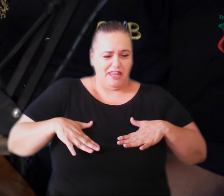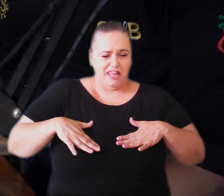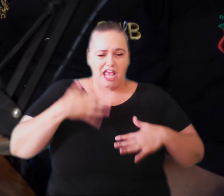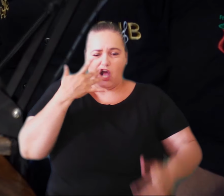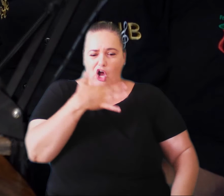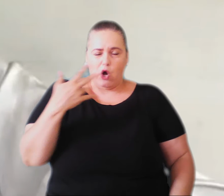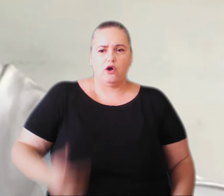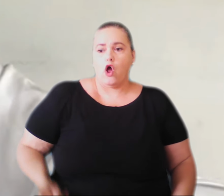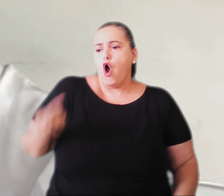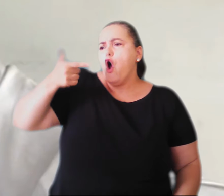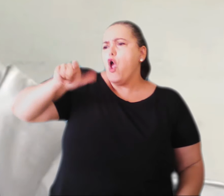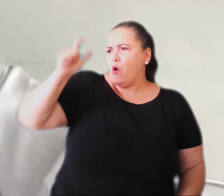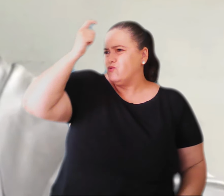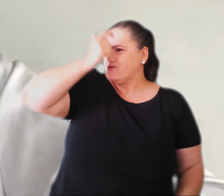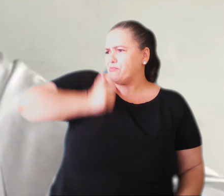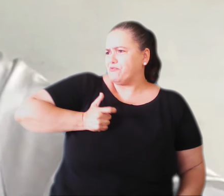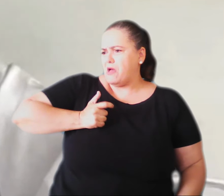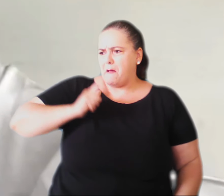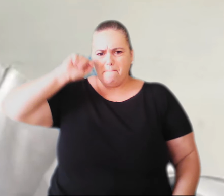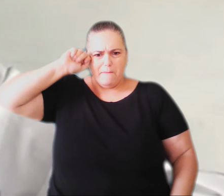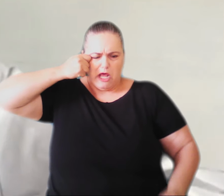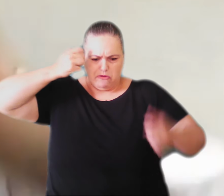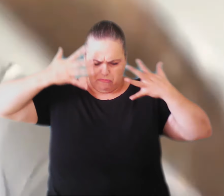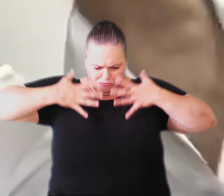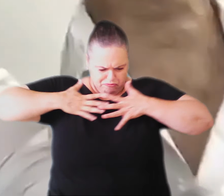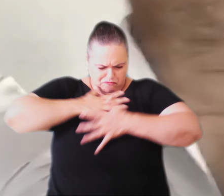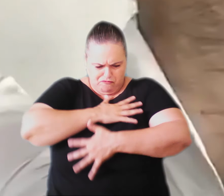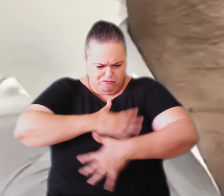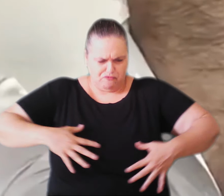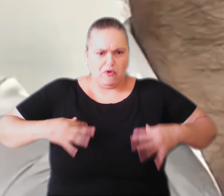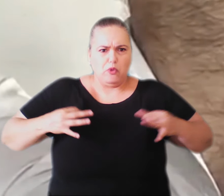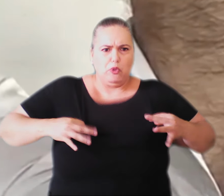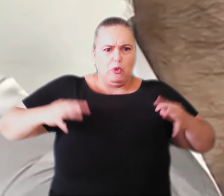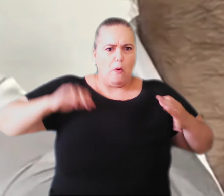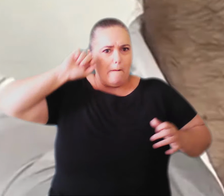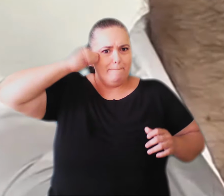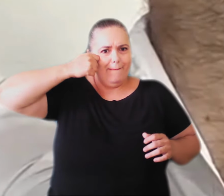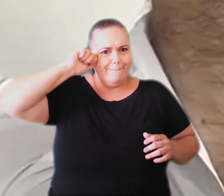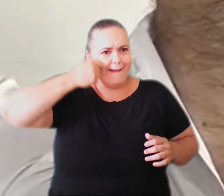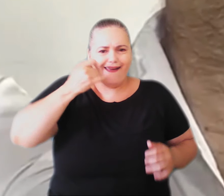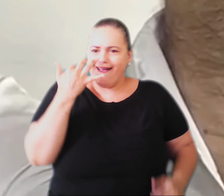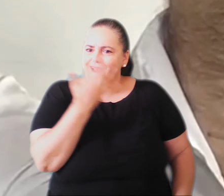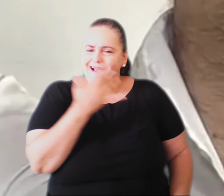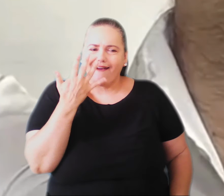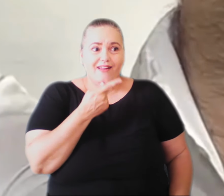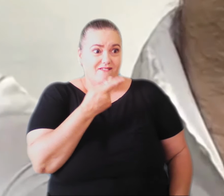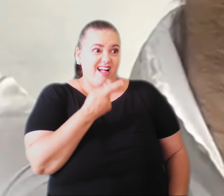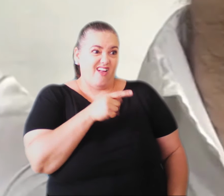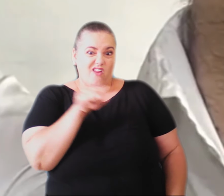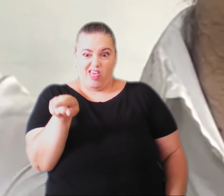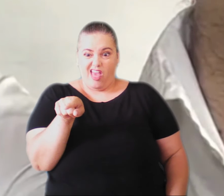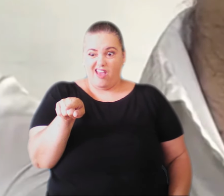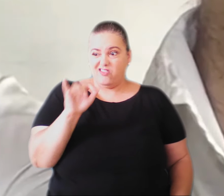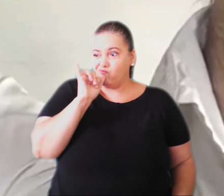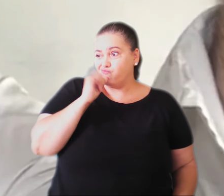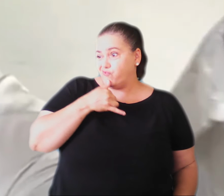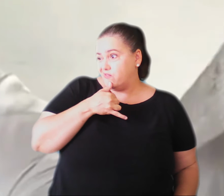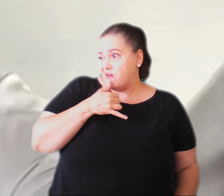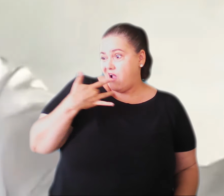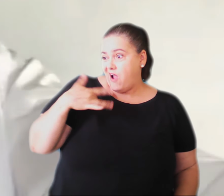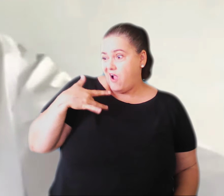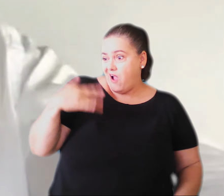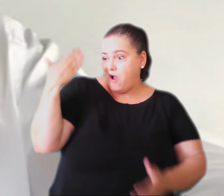todo de preto para o rodeio, todo preto, lenço preto, pombacha preto, tudo preto. E aí ele dizia, esse aí, infelizmente, coitado,